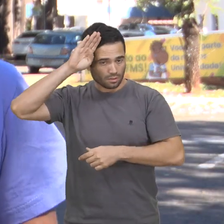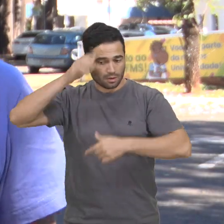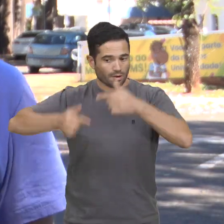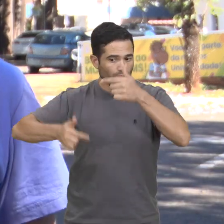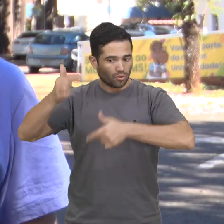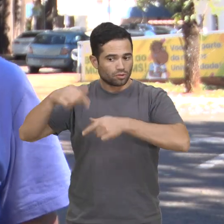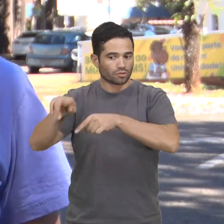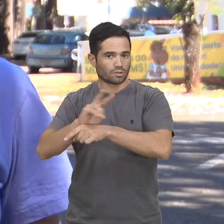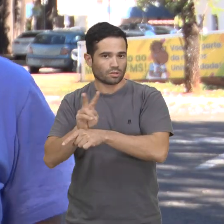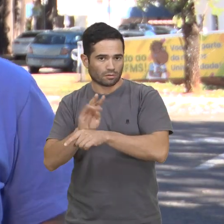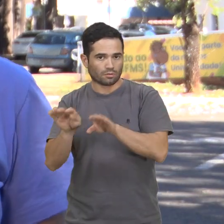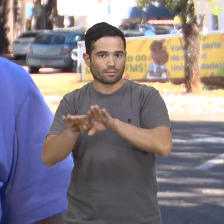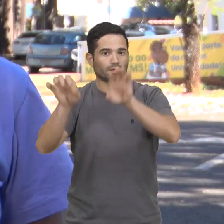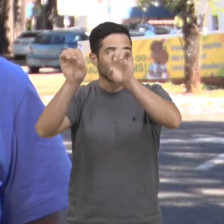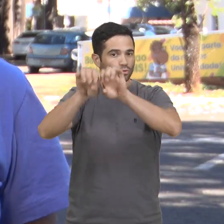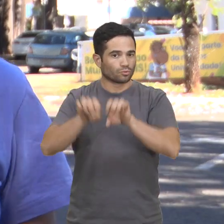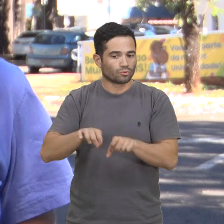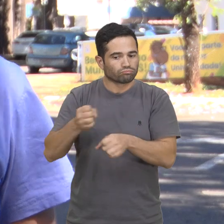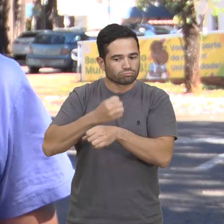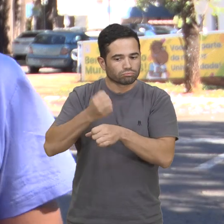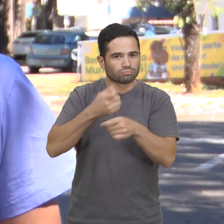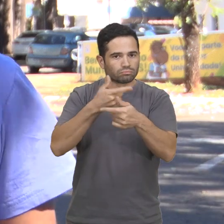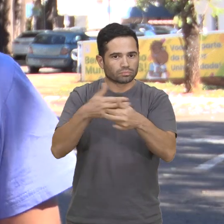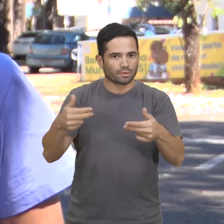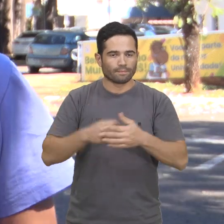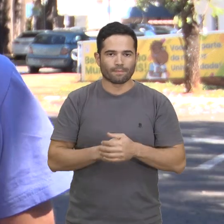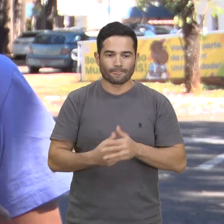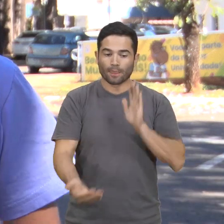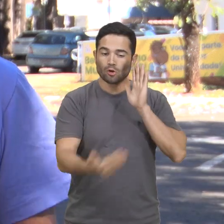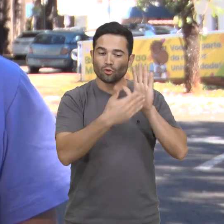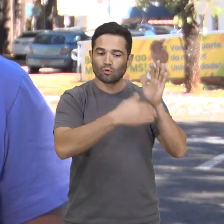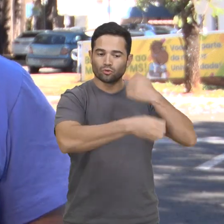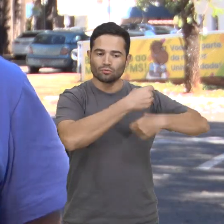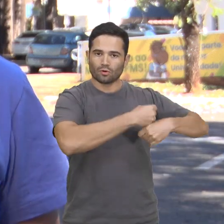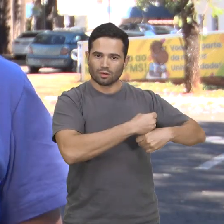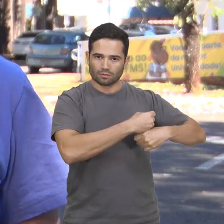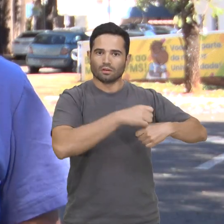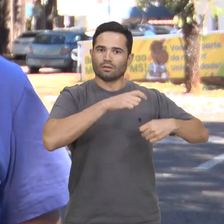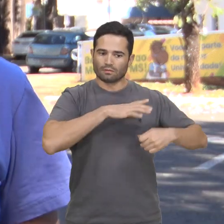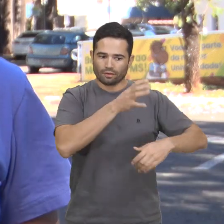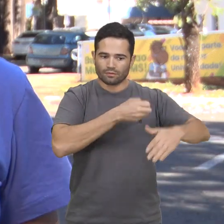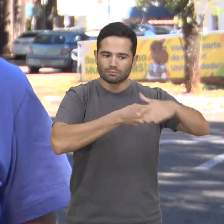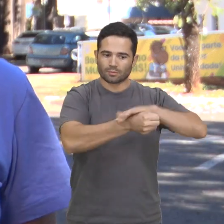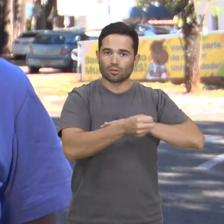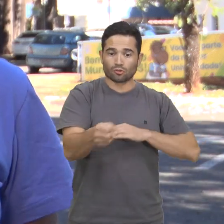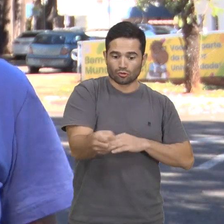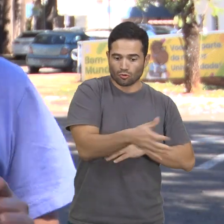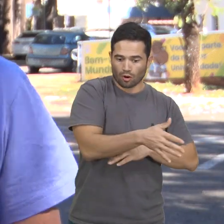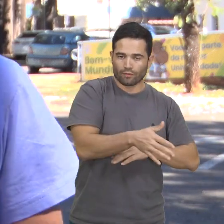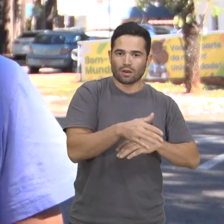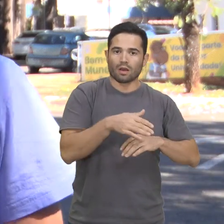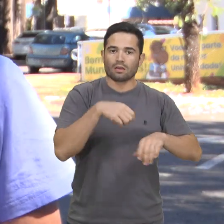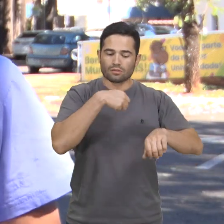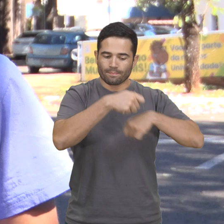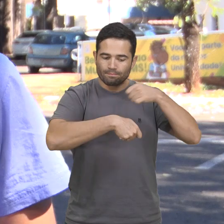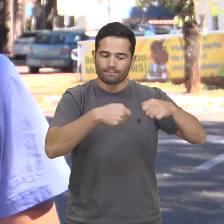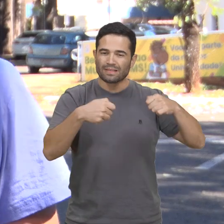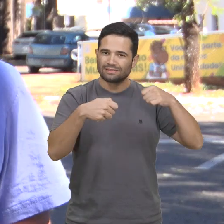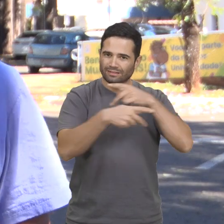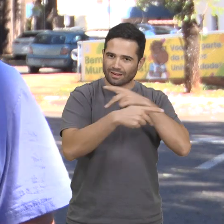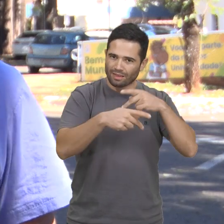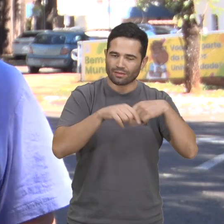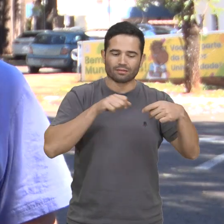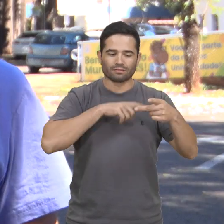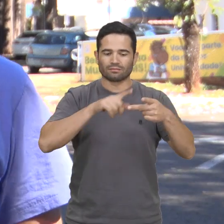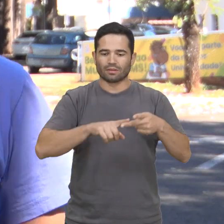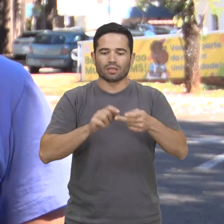acadêmicas, políticas de gestão e infraestrutura. No último ano, por meio da avaliação, foram implantados novos bicicletários,